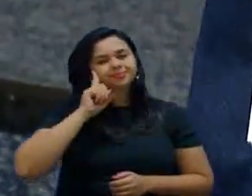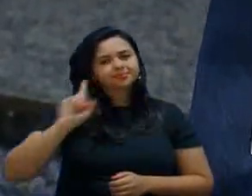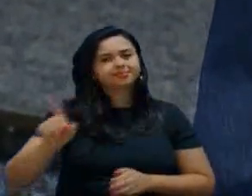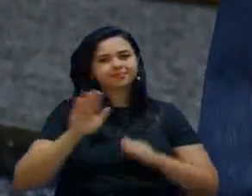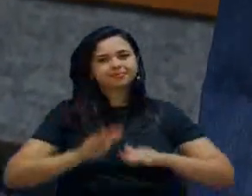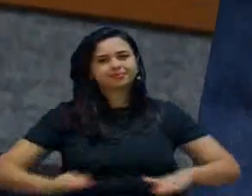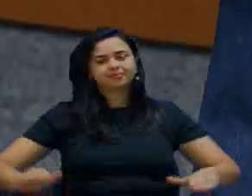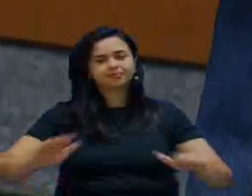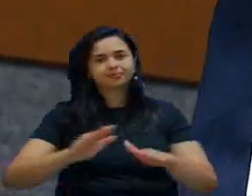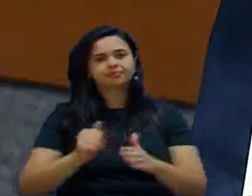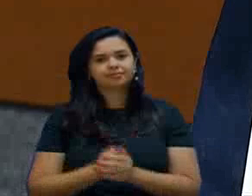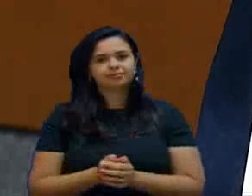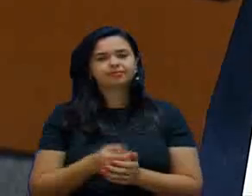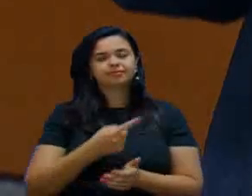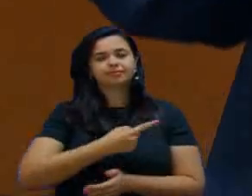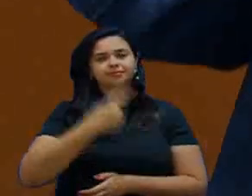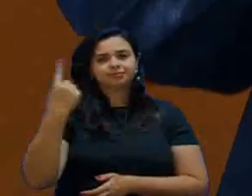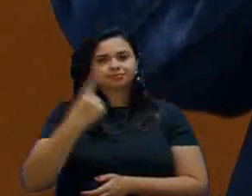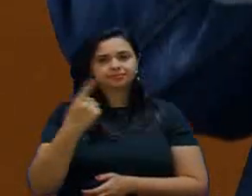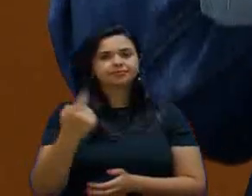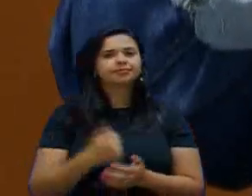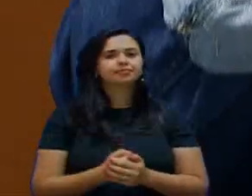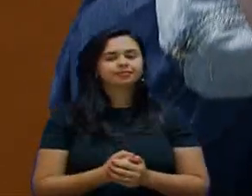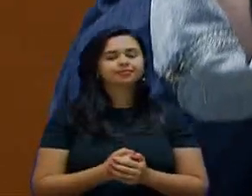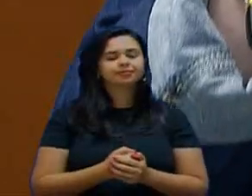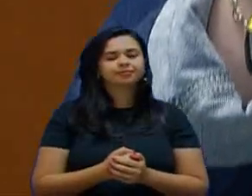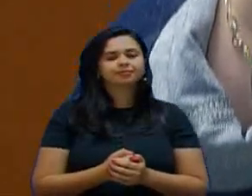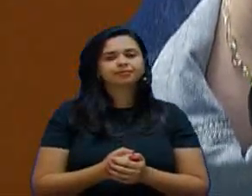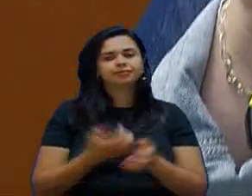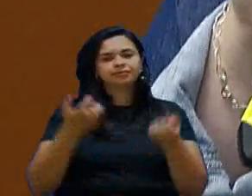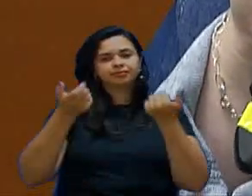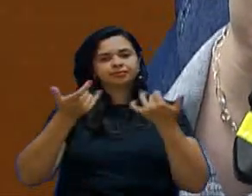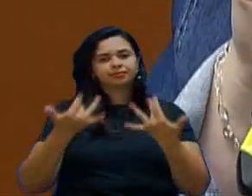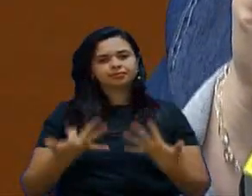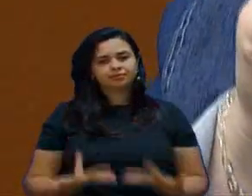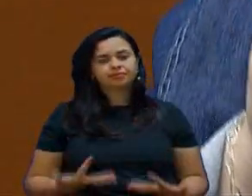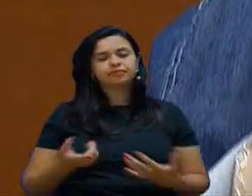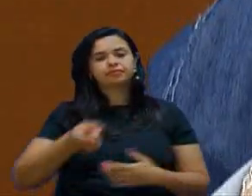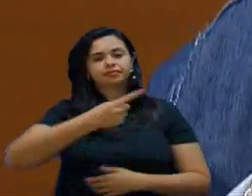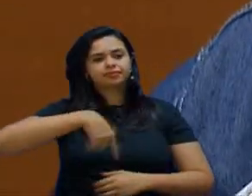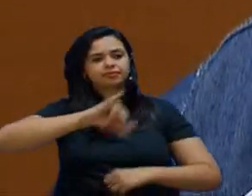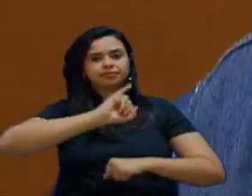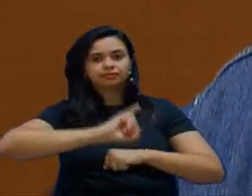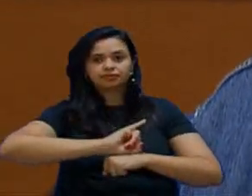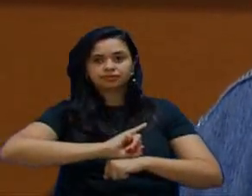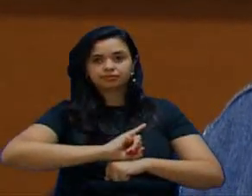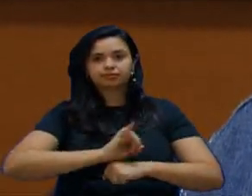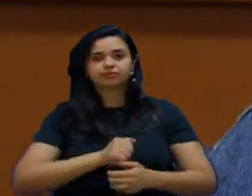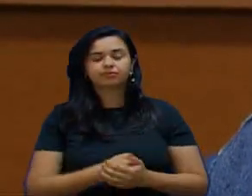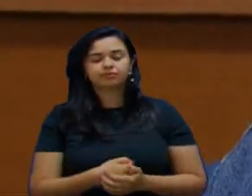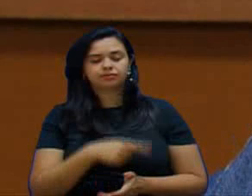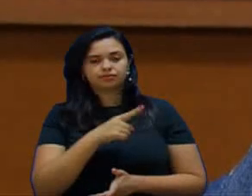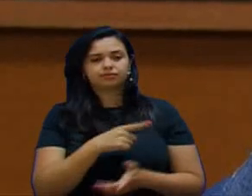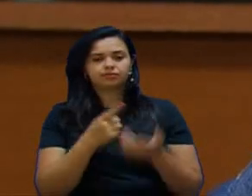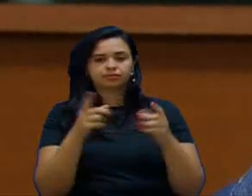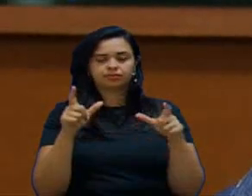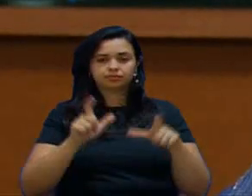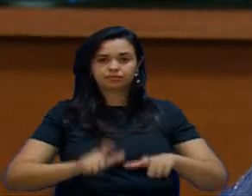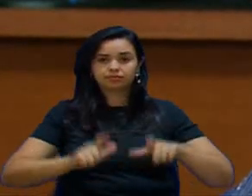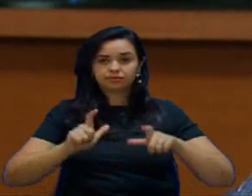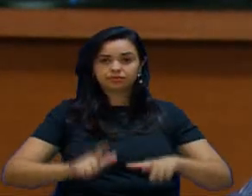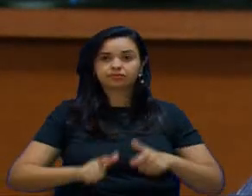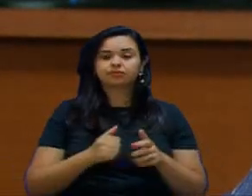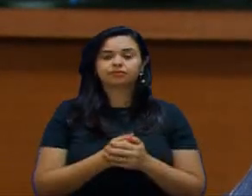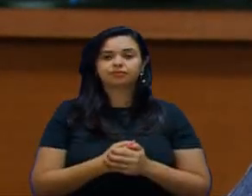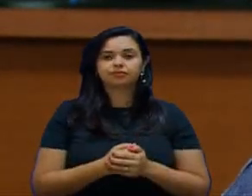todos. Primeiramente, né, eu quero dizer um pouquinho sobre o nosso instituto. É um local que eu posso